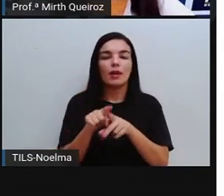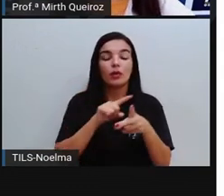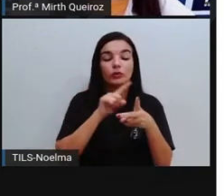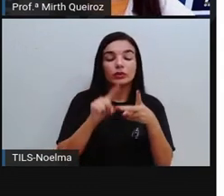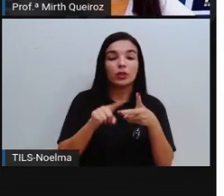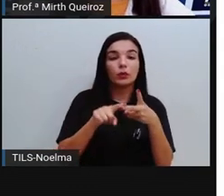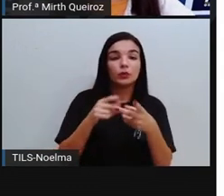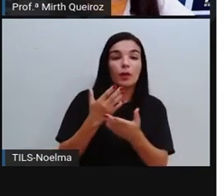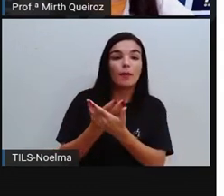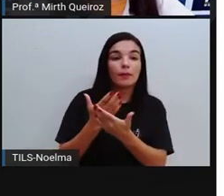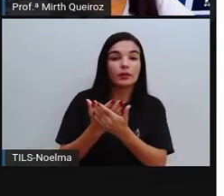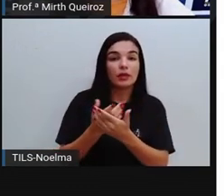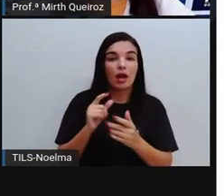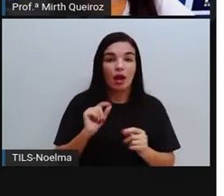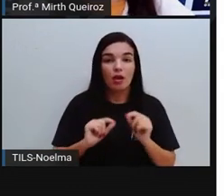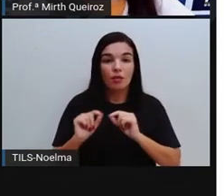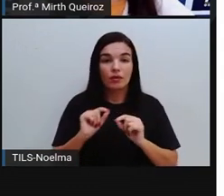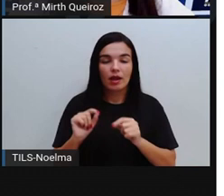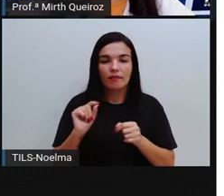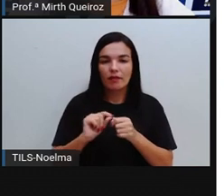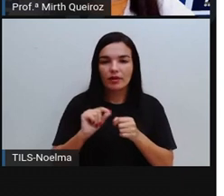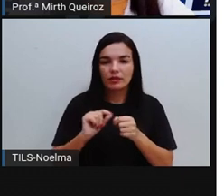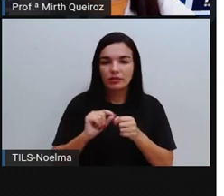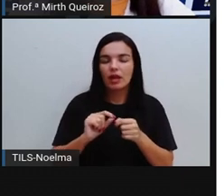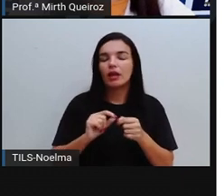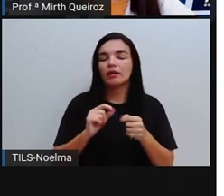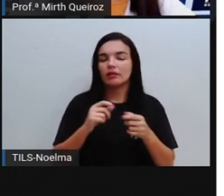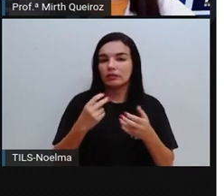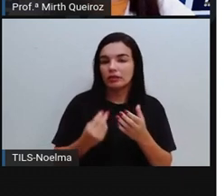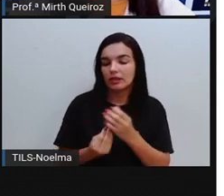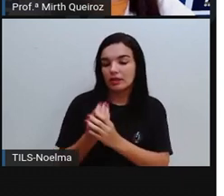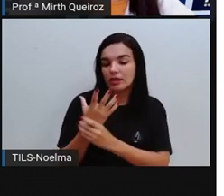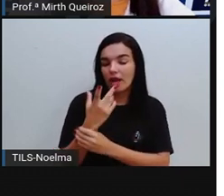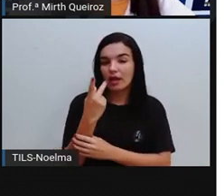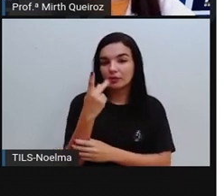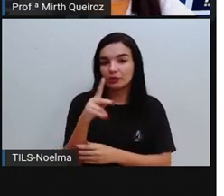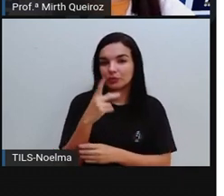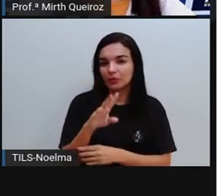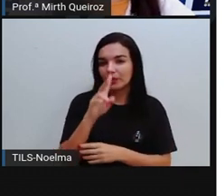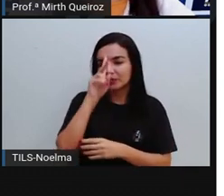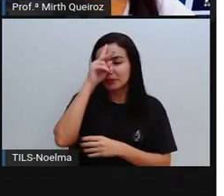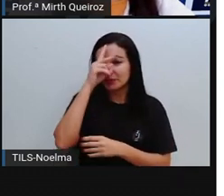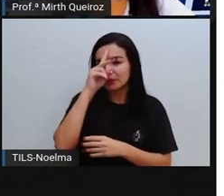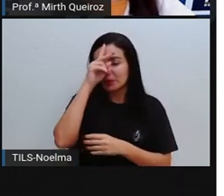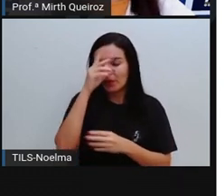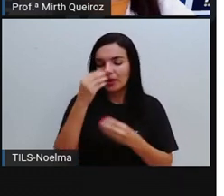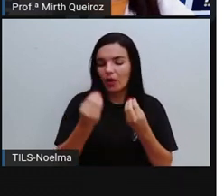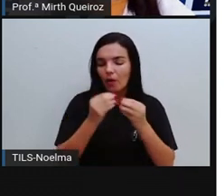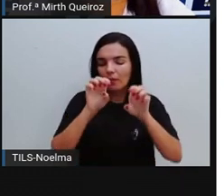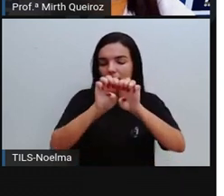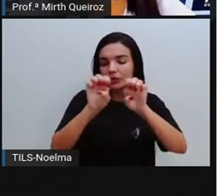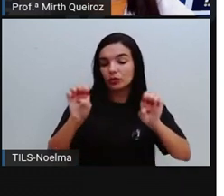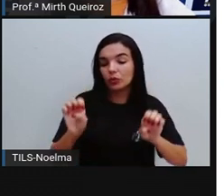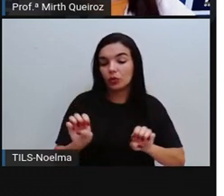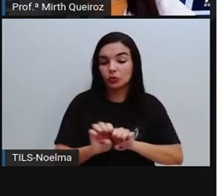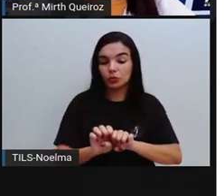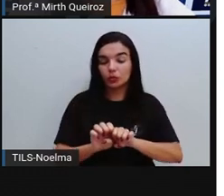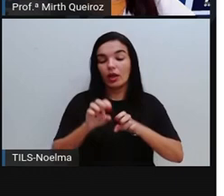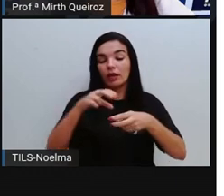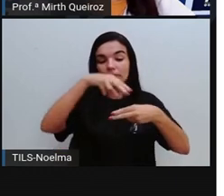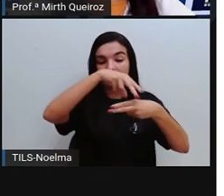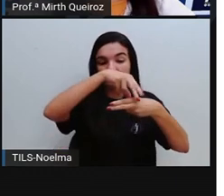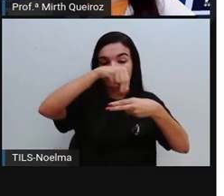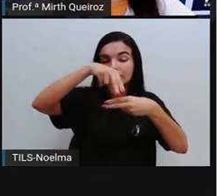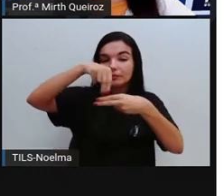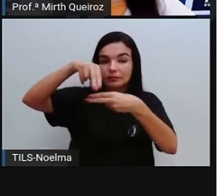momento de aula, nós vamos fazer um cordel. E para isso, vocês vão conhecer um pouquinho da estrutura da